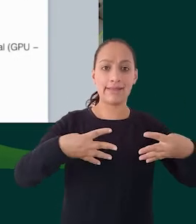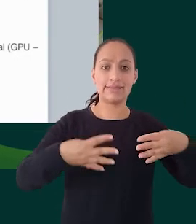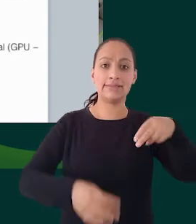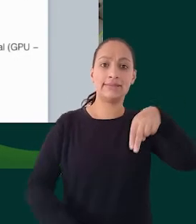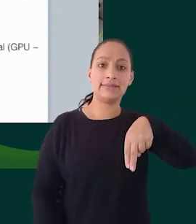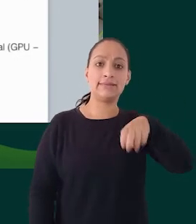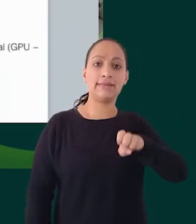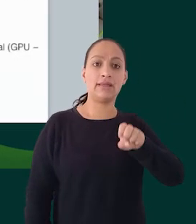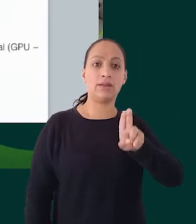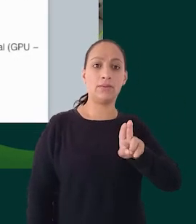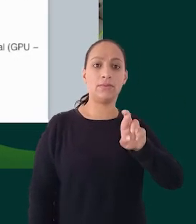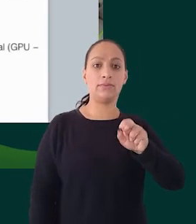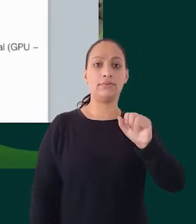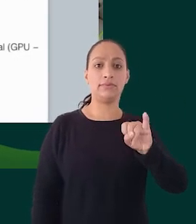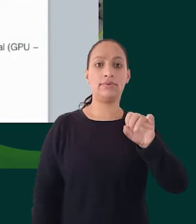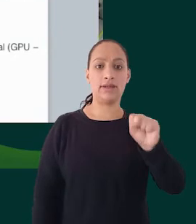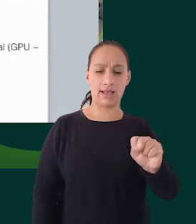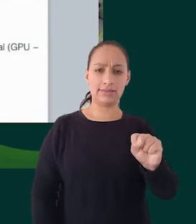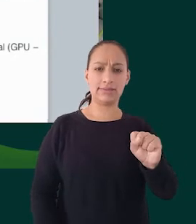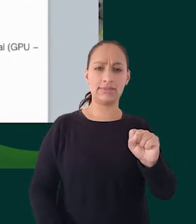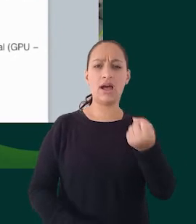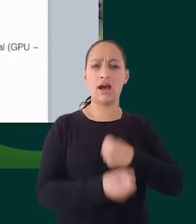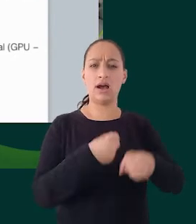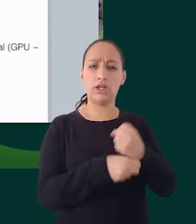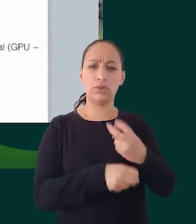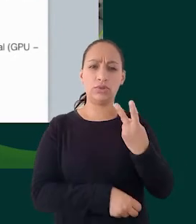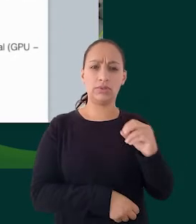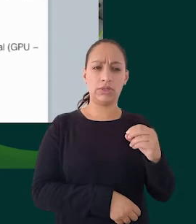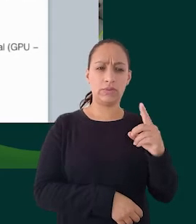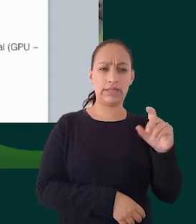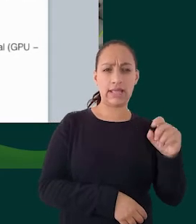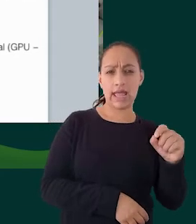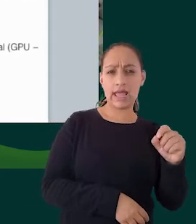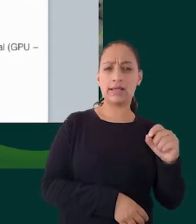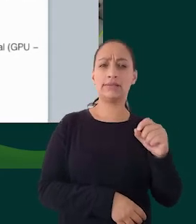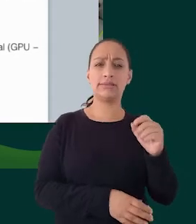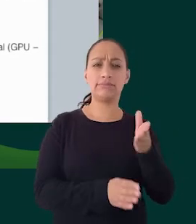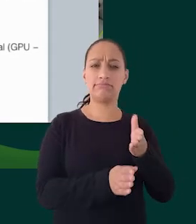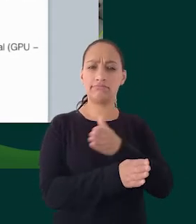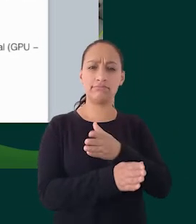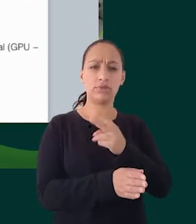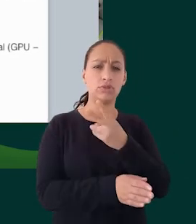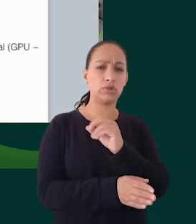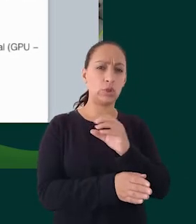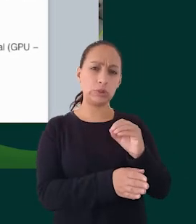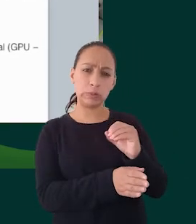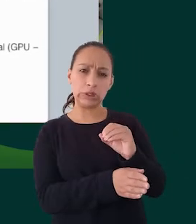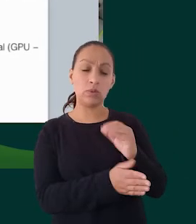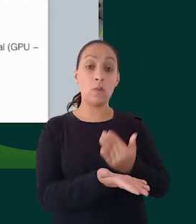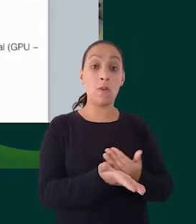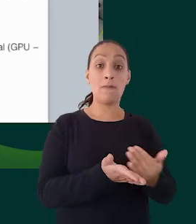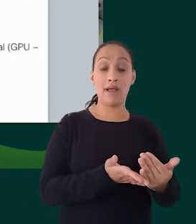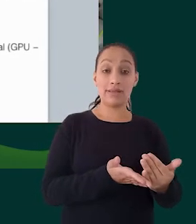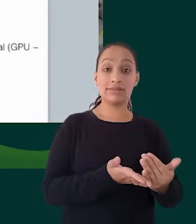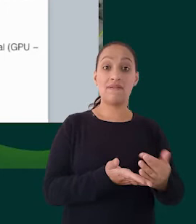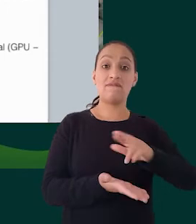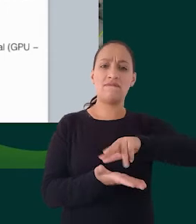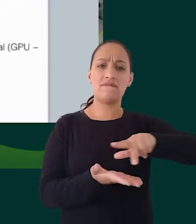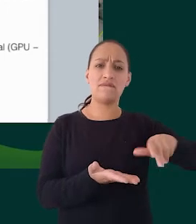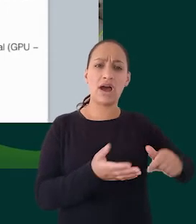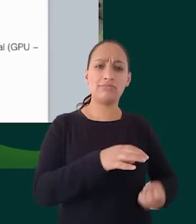partir dos anos 2010, ali, final dos anos 2000, 2010, surgem, né, diversas